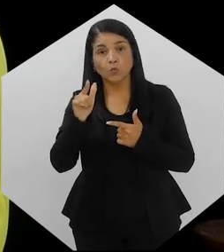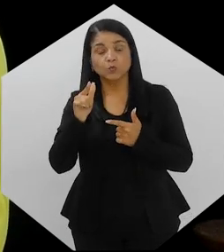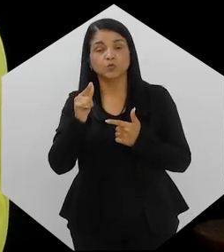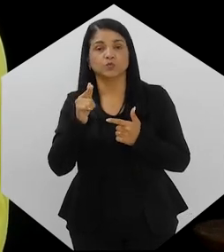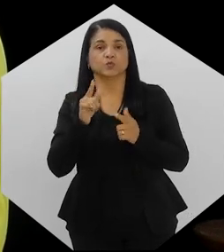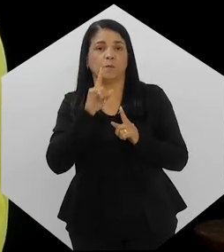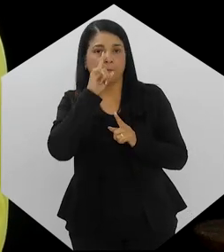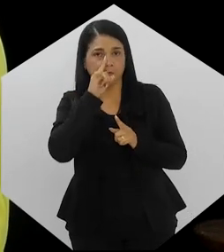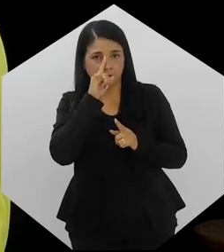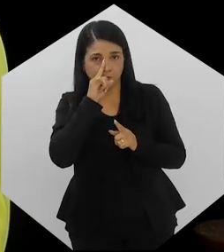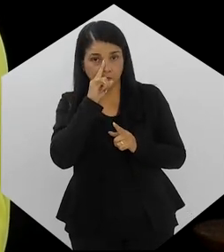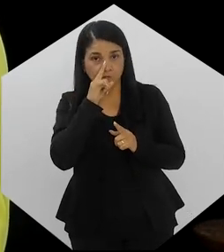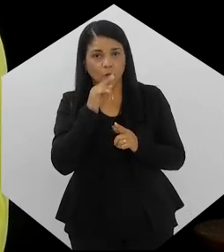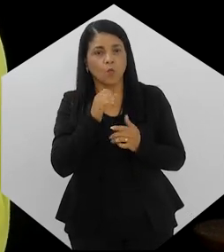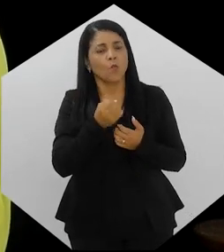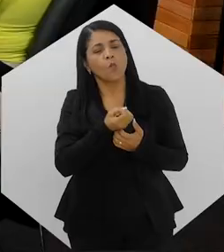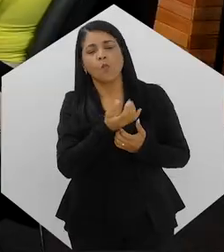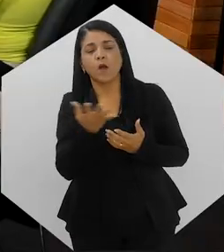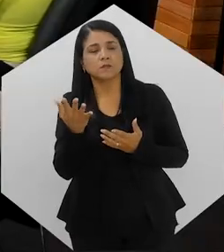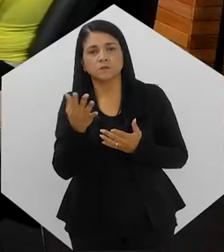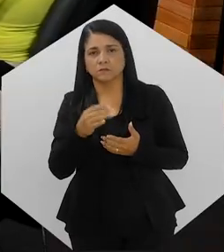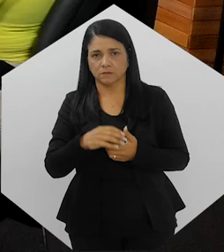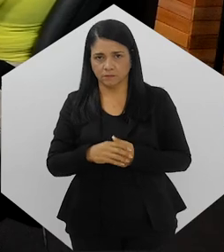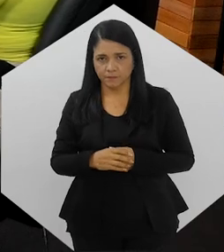fatores e eu queria que você falasse para a gente quais são.